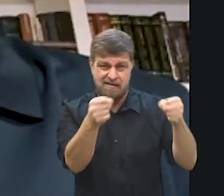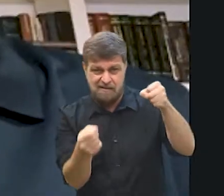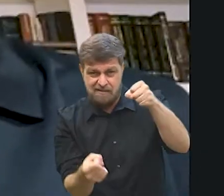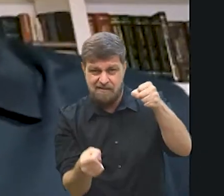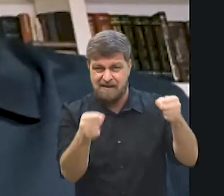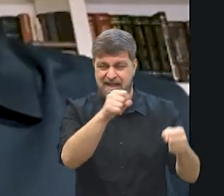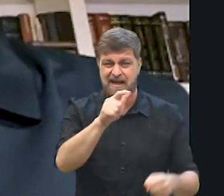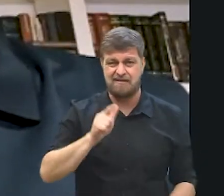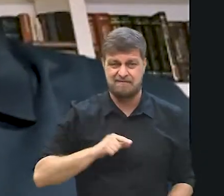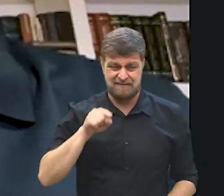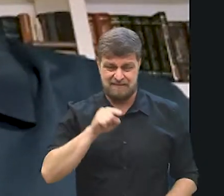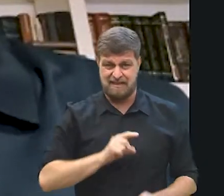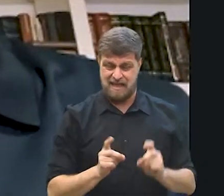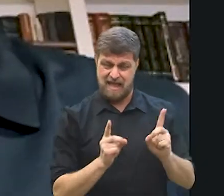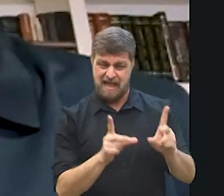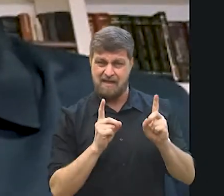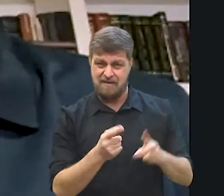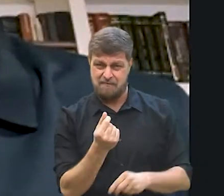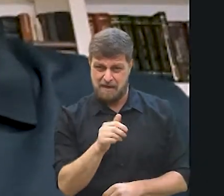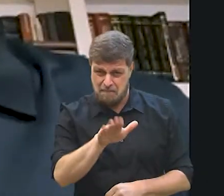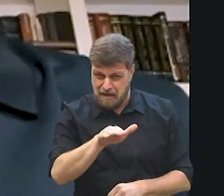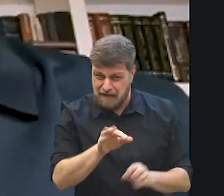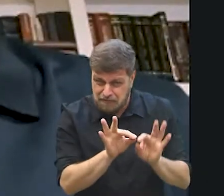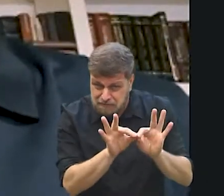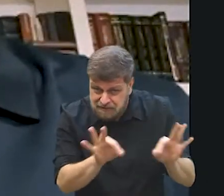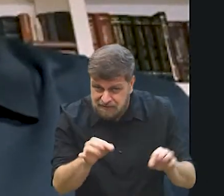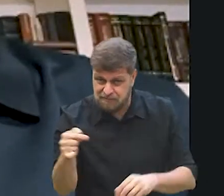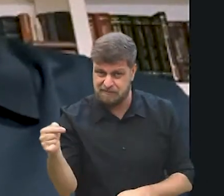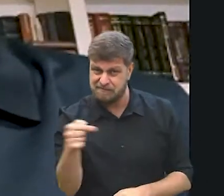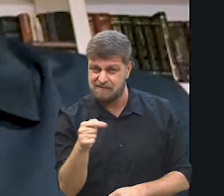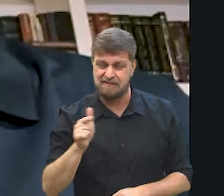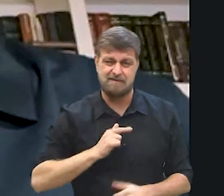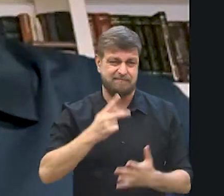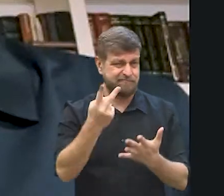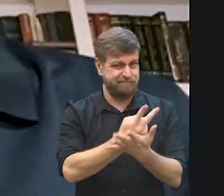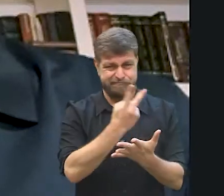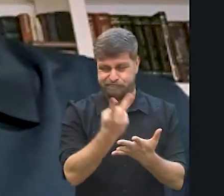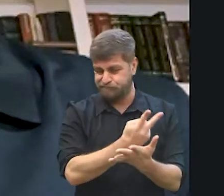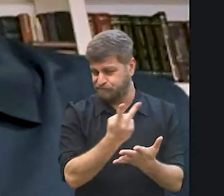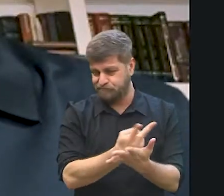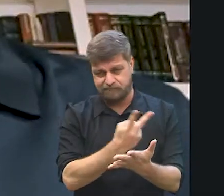estão soltando os carros, esses mais simples, e eles estão pecando